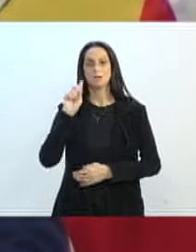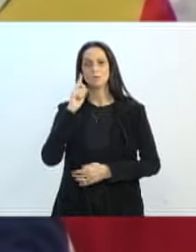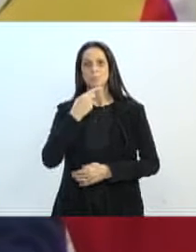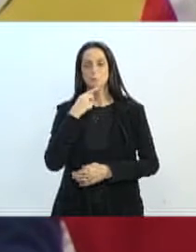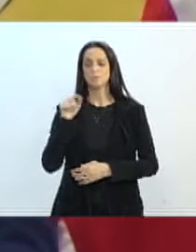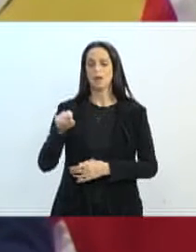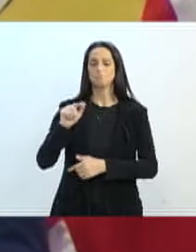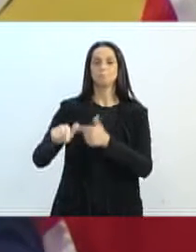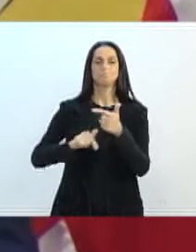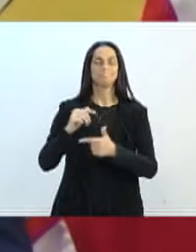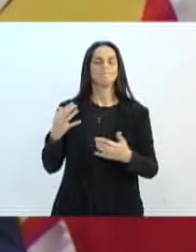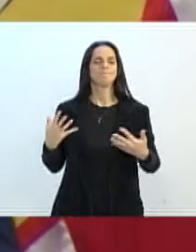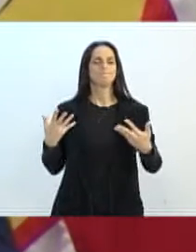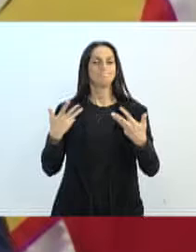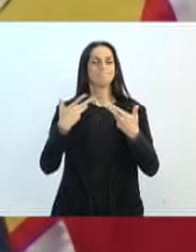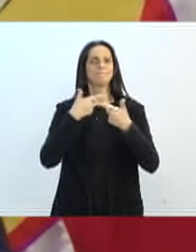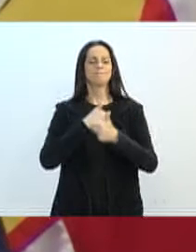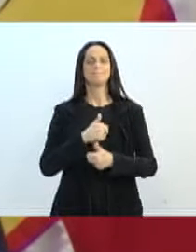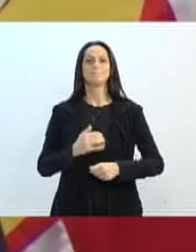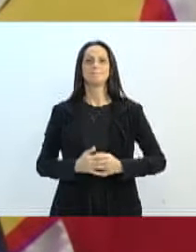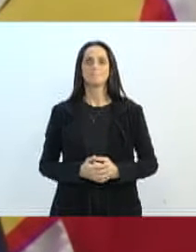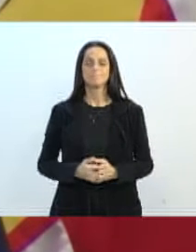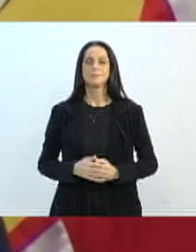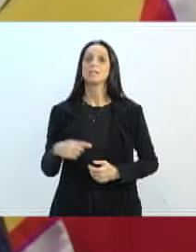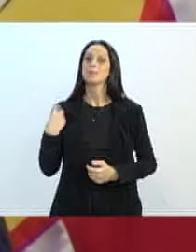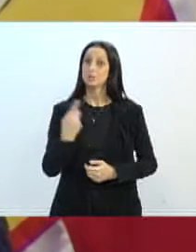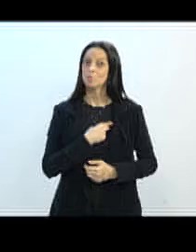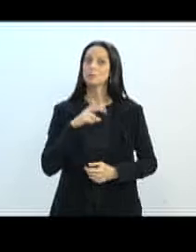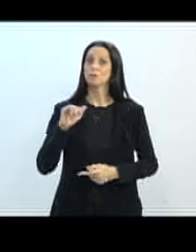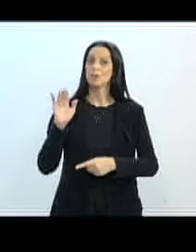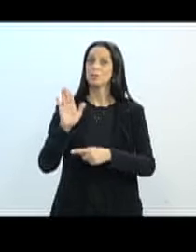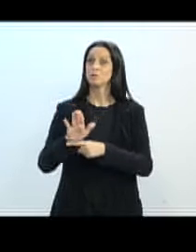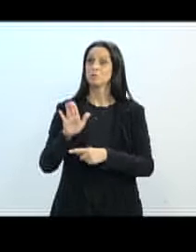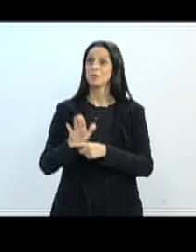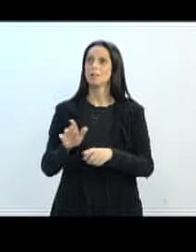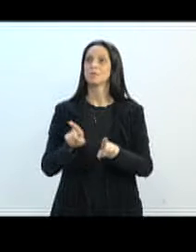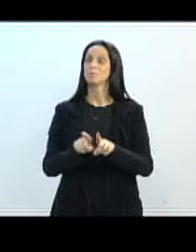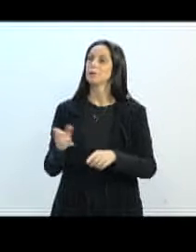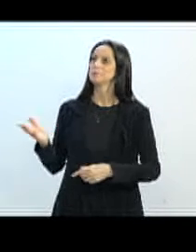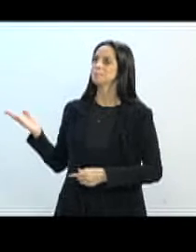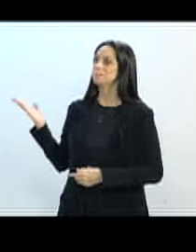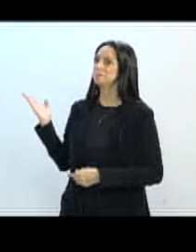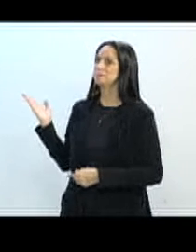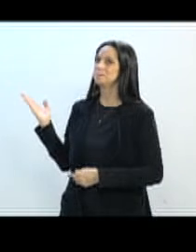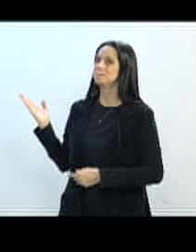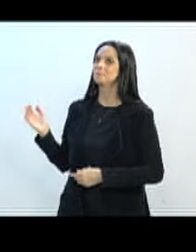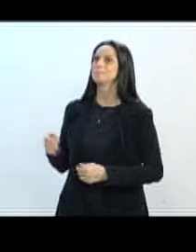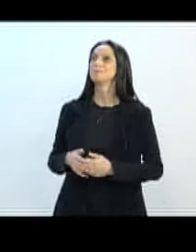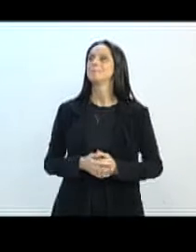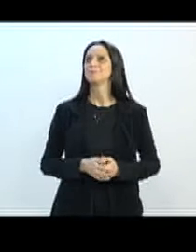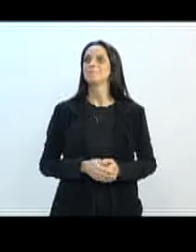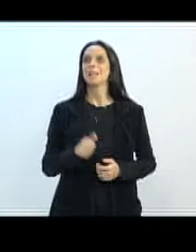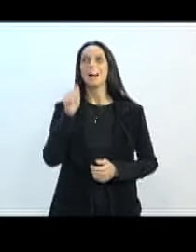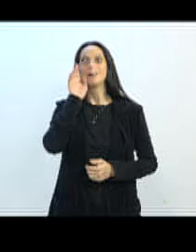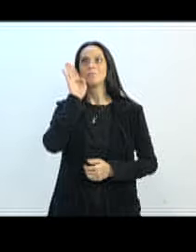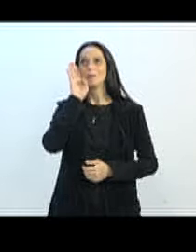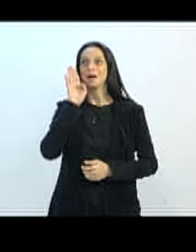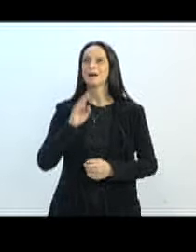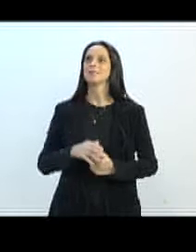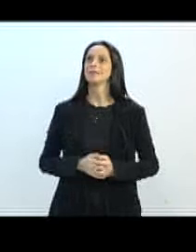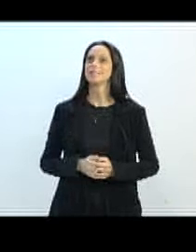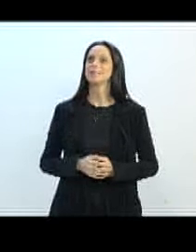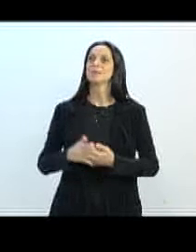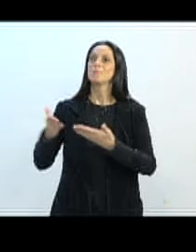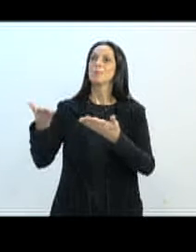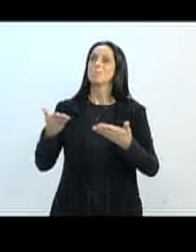também, e nós estaremos ajudando a Abada, o nosso pessoal vai participar do pedágio. Fica aqui o